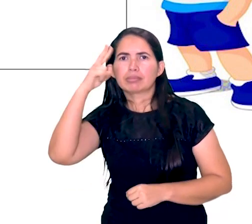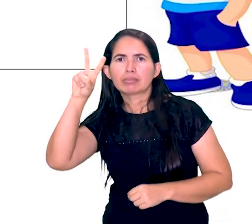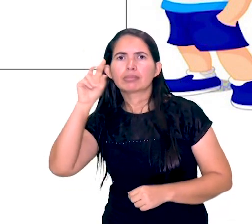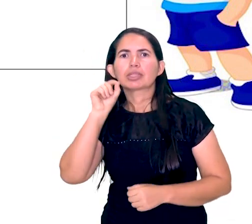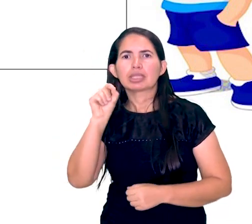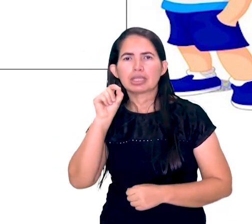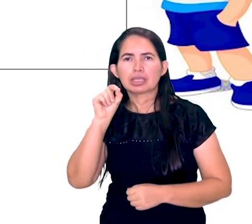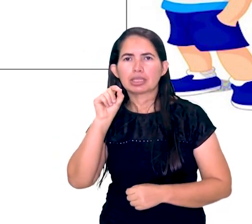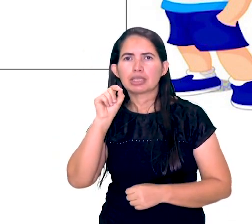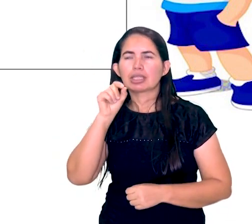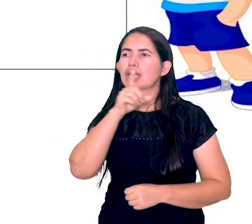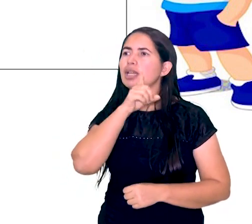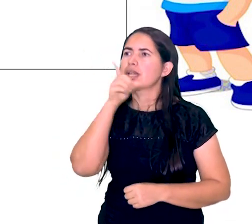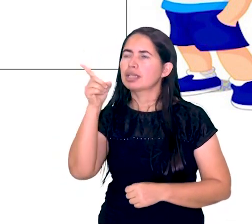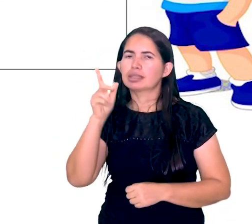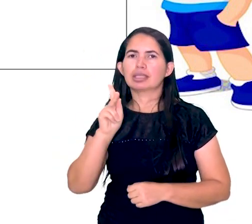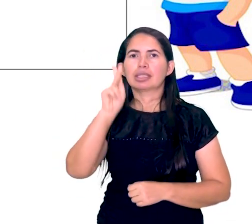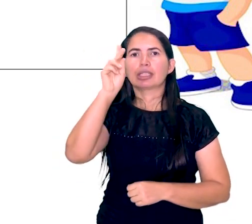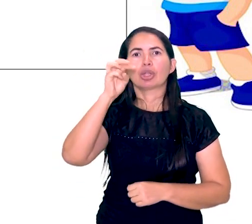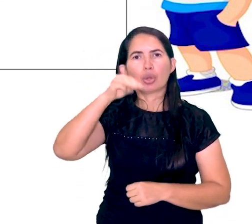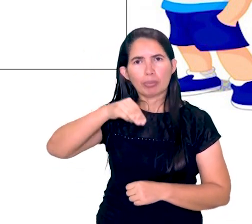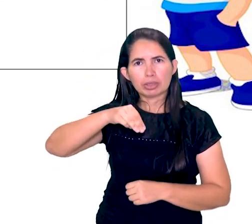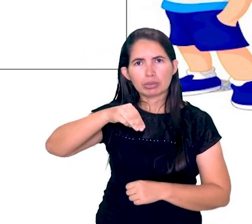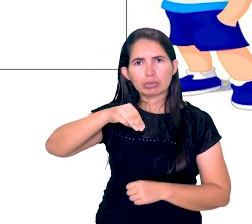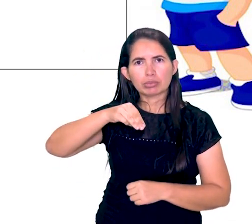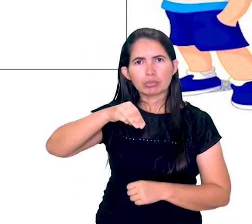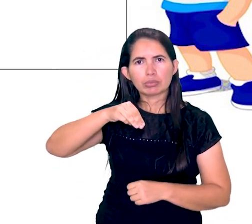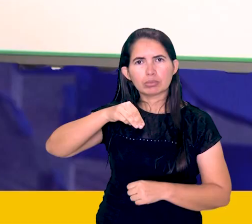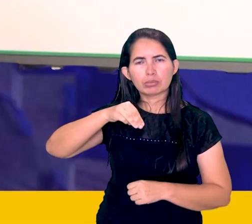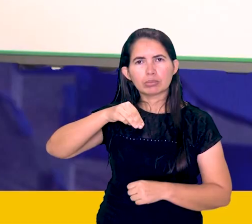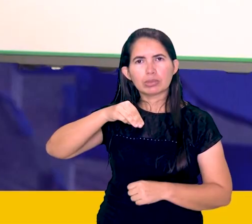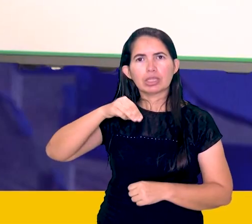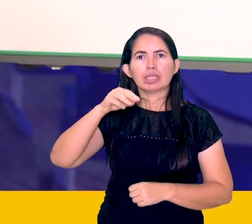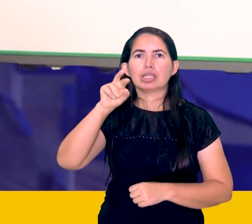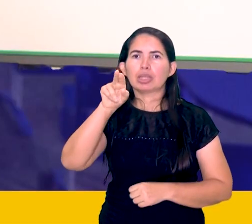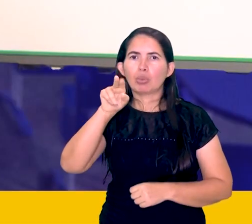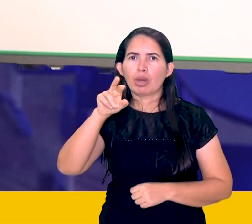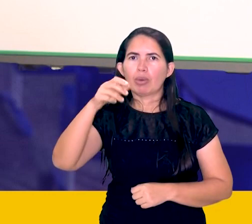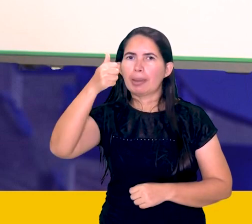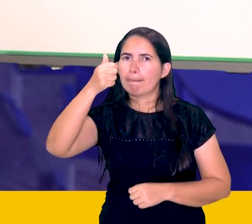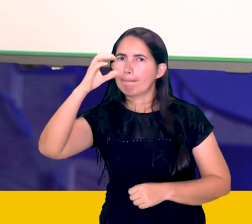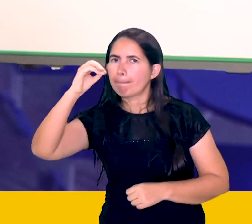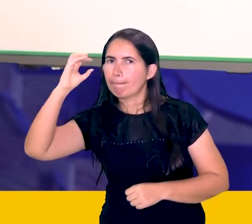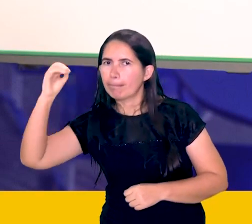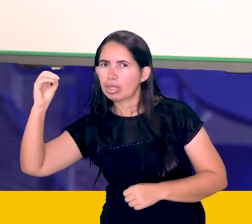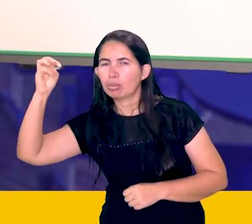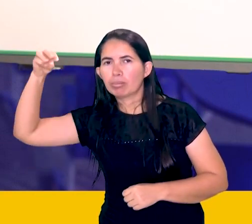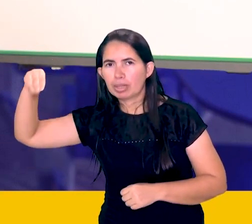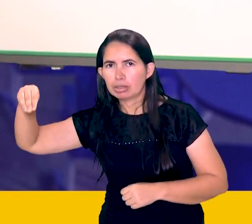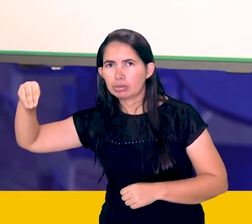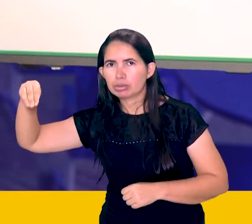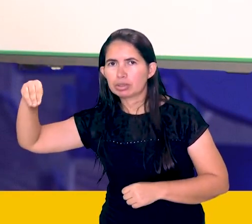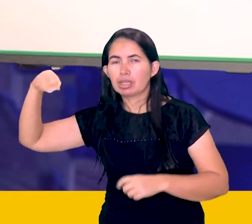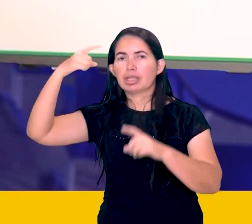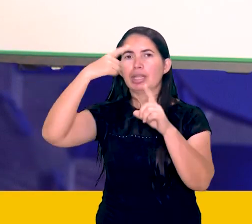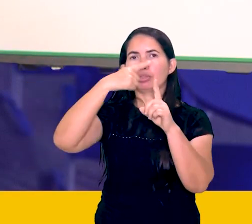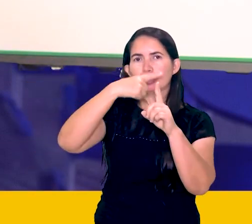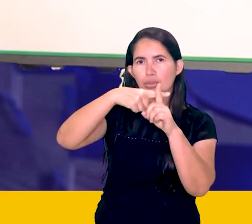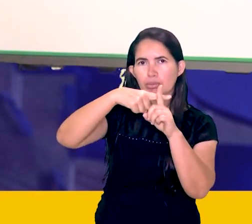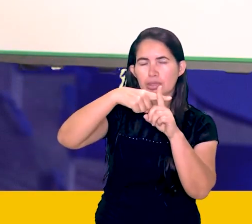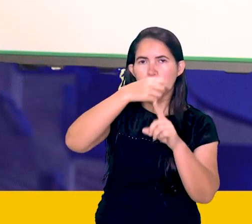Lembrando que esse quilômetro equivale a 1000 metros. Então, na soma de 1000